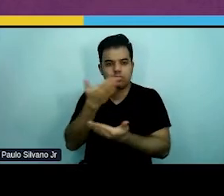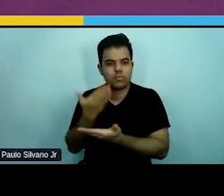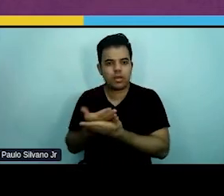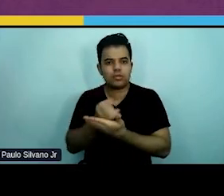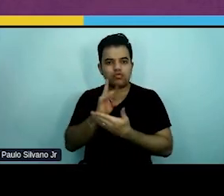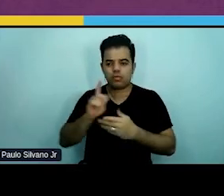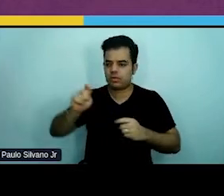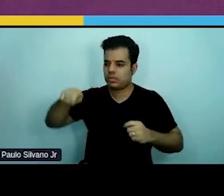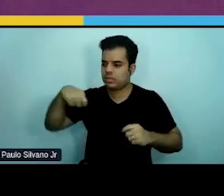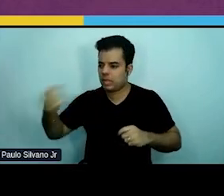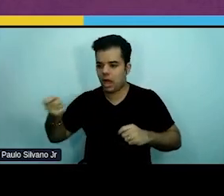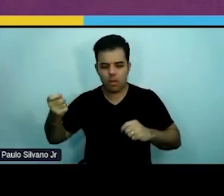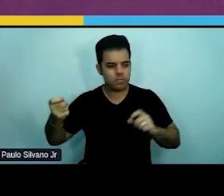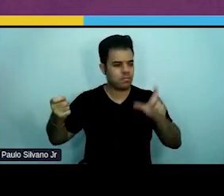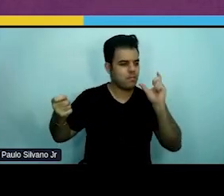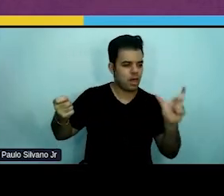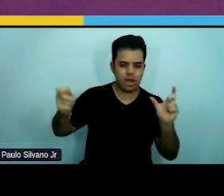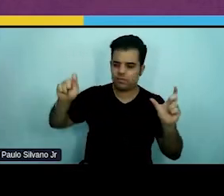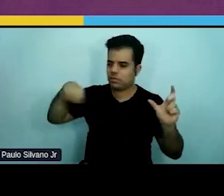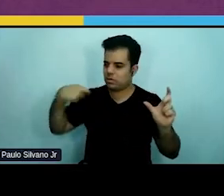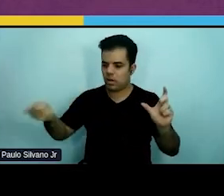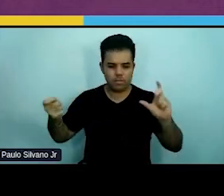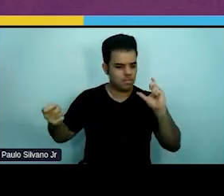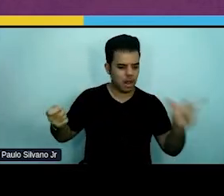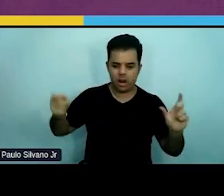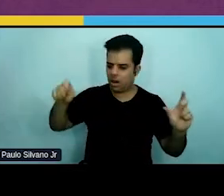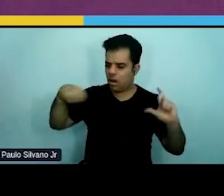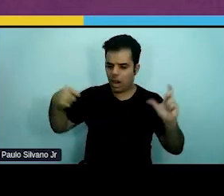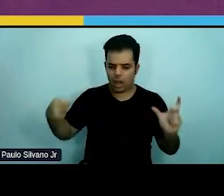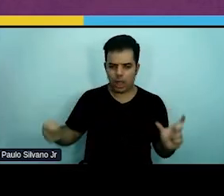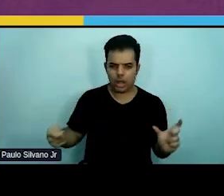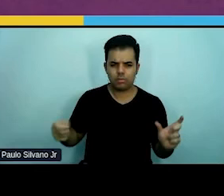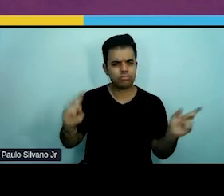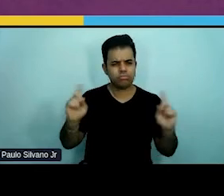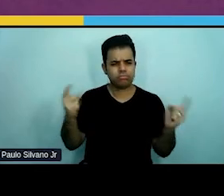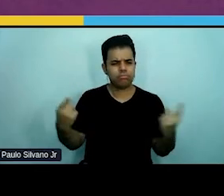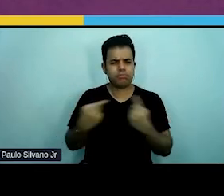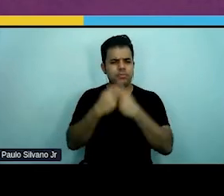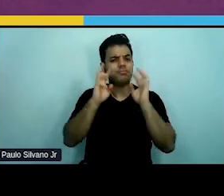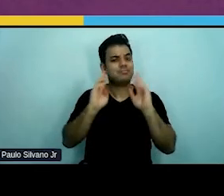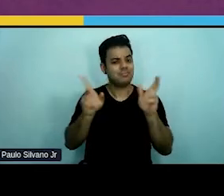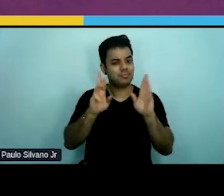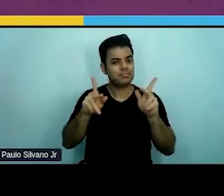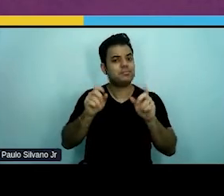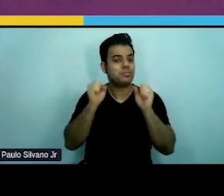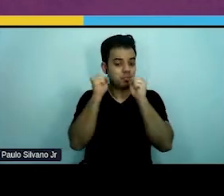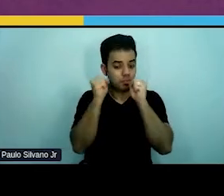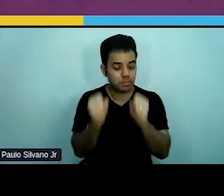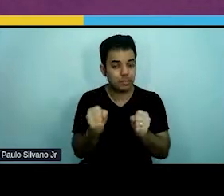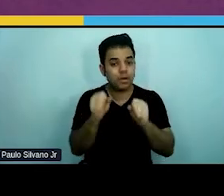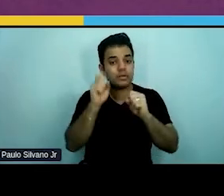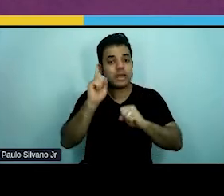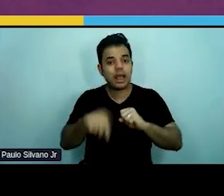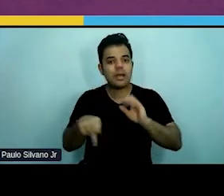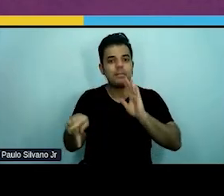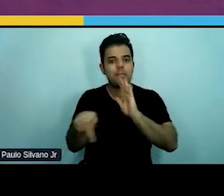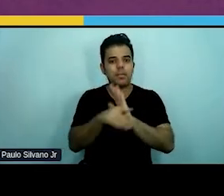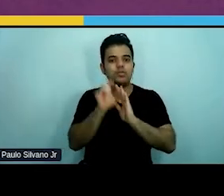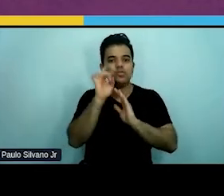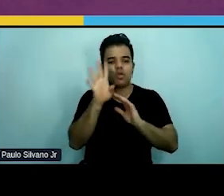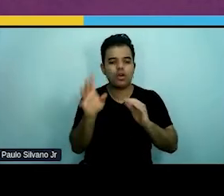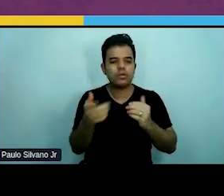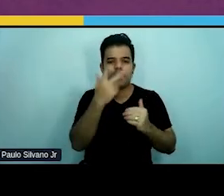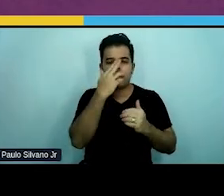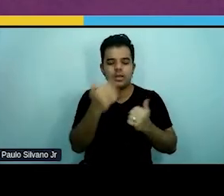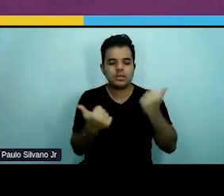Uma palavra ela é traduzida diretamente para um sinal, tá? A tradução ela pode ser, ela não pode, né, ser uma mera